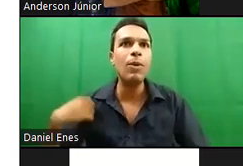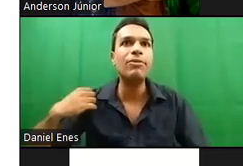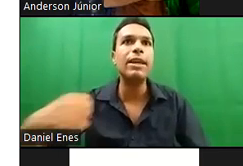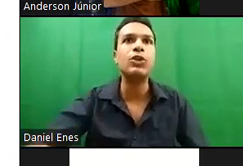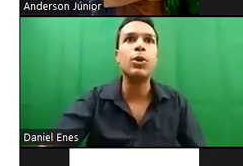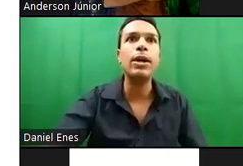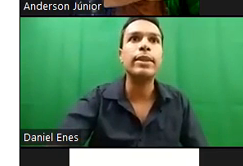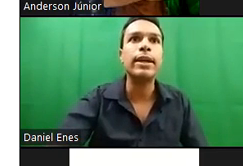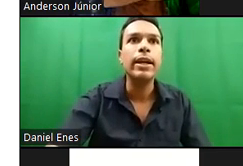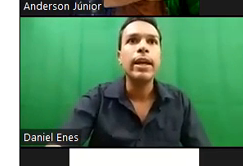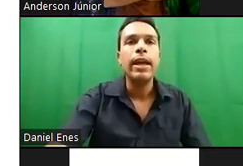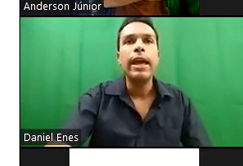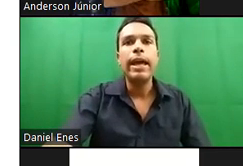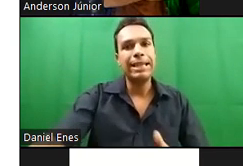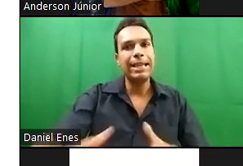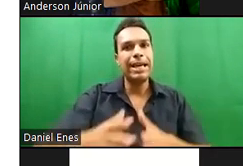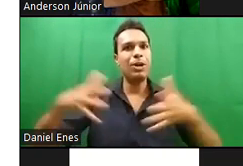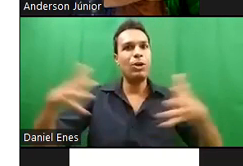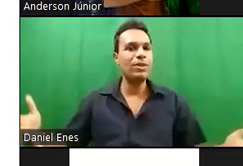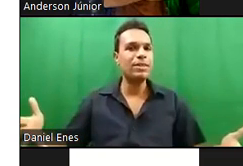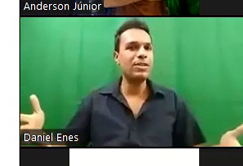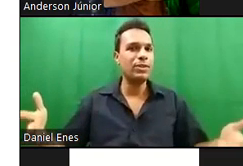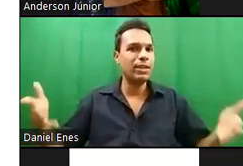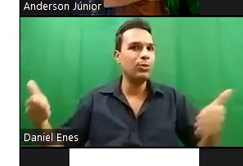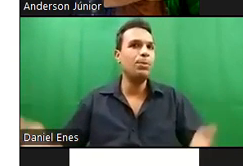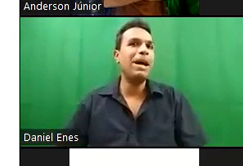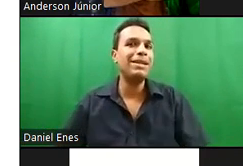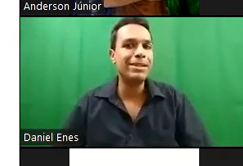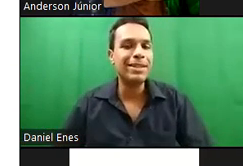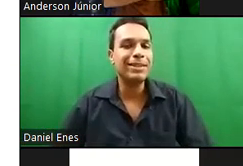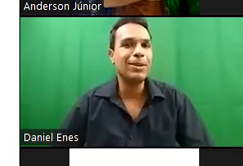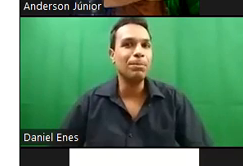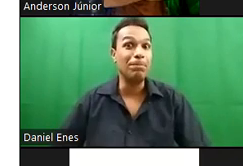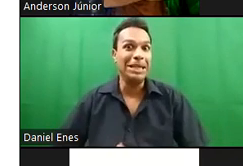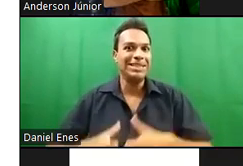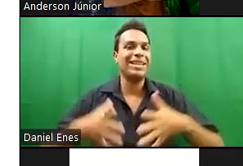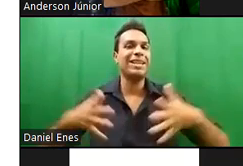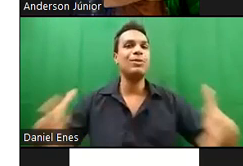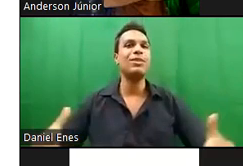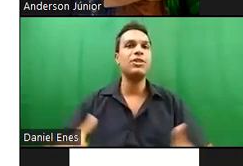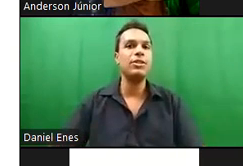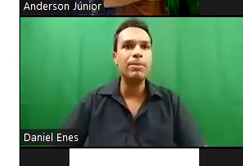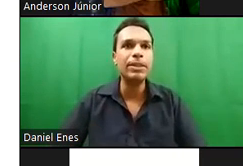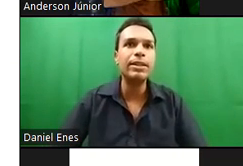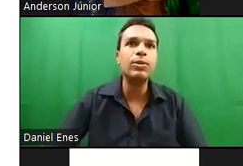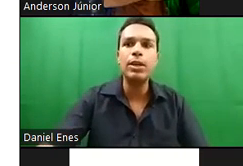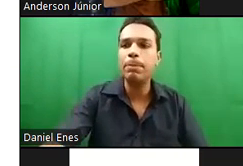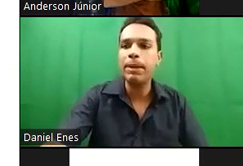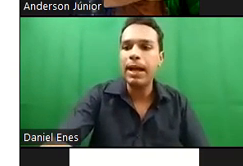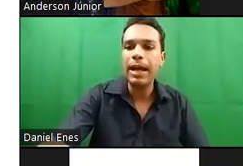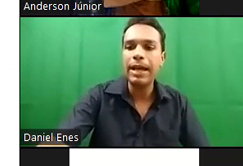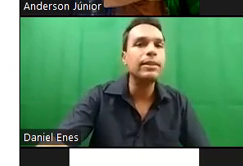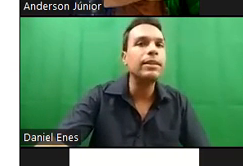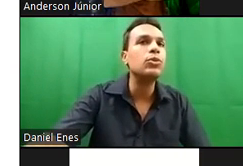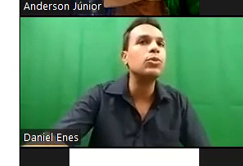a UFRJ, ela é a maior universidade federal do país, né? Então pensa na quantidade de demanda que eu tenho